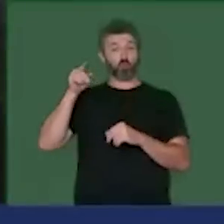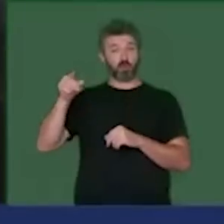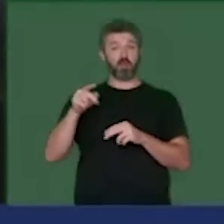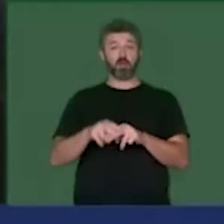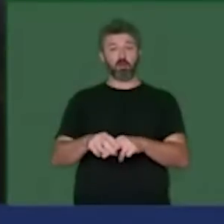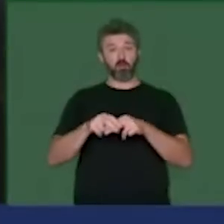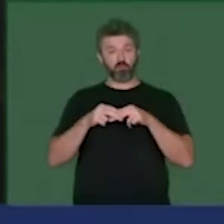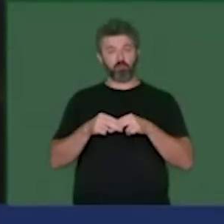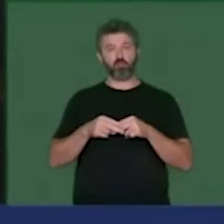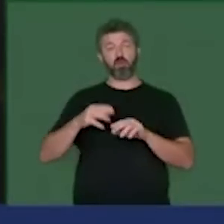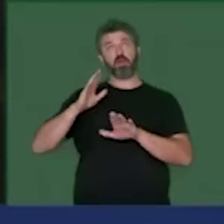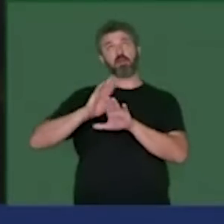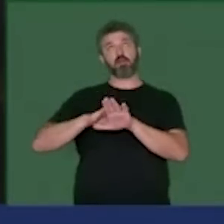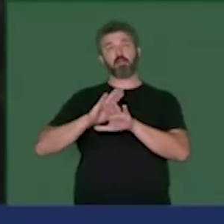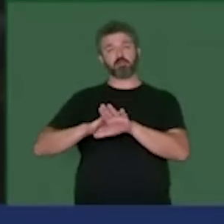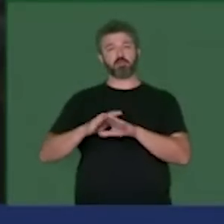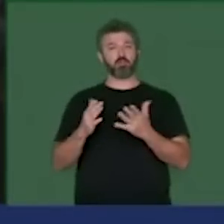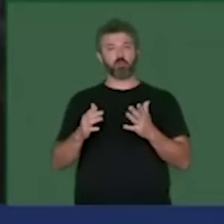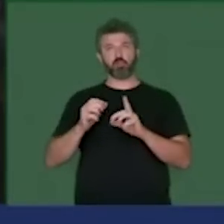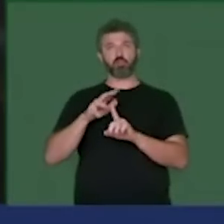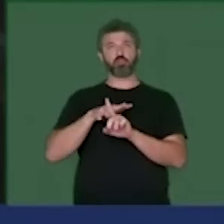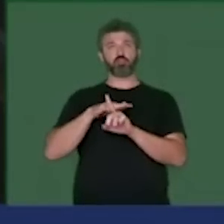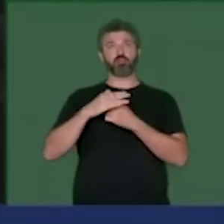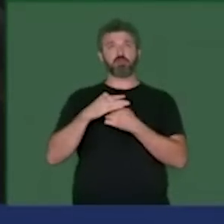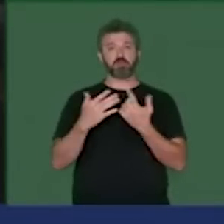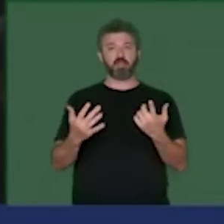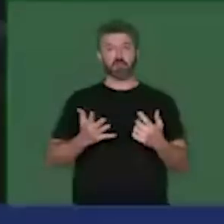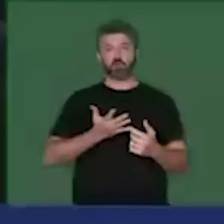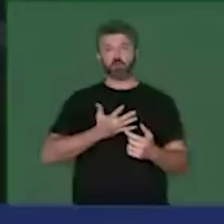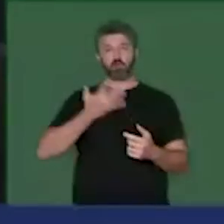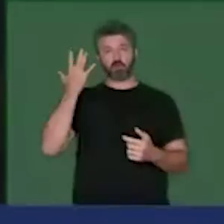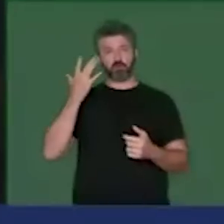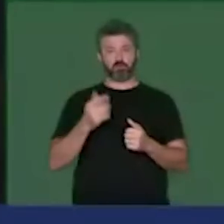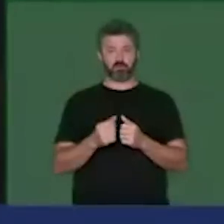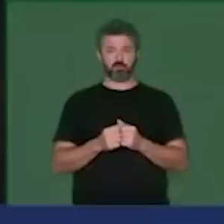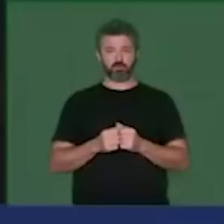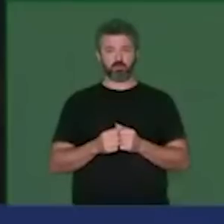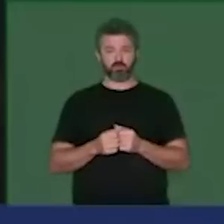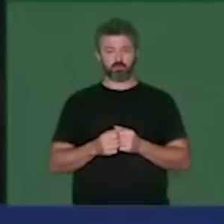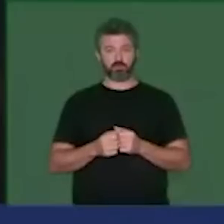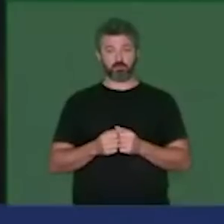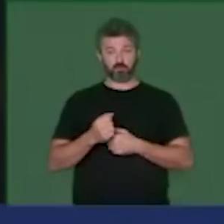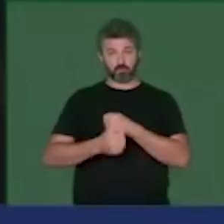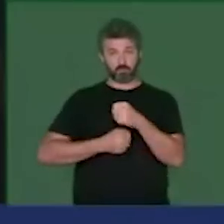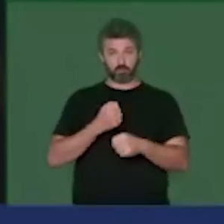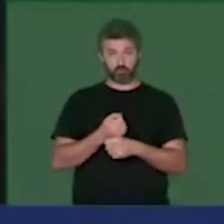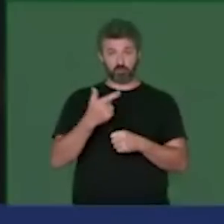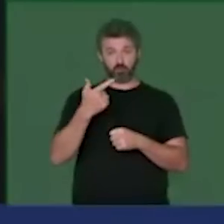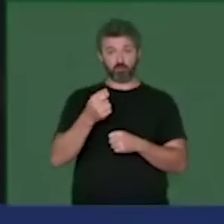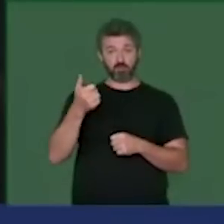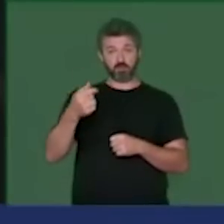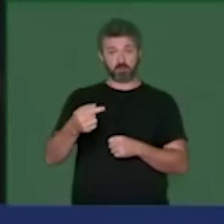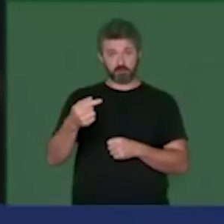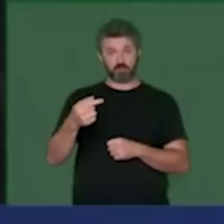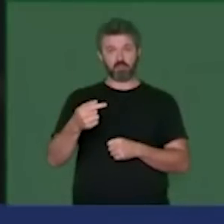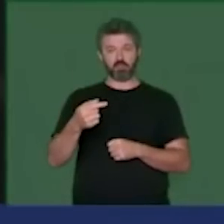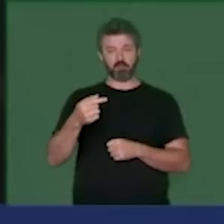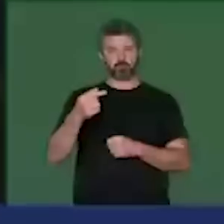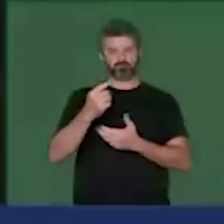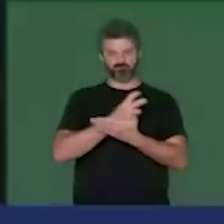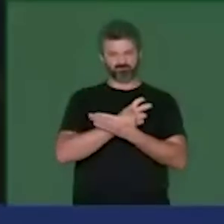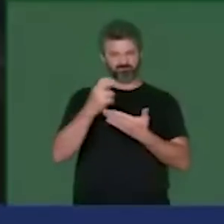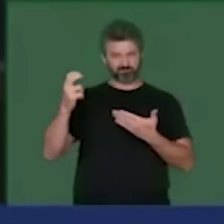dessa ideologia socialista nefasta. E que em 2017, depois de superadas